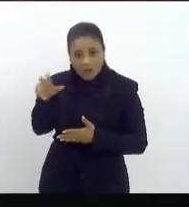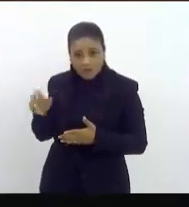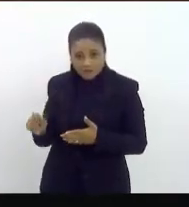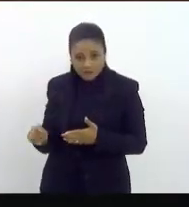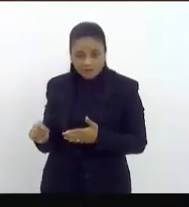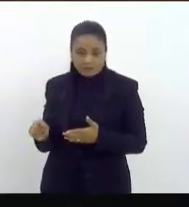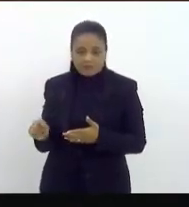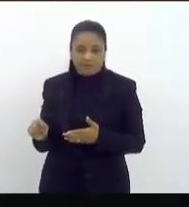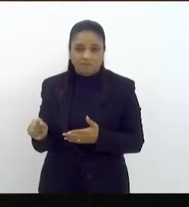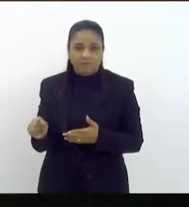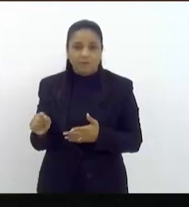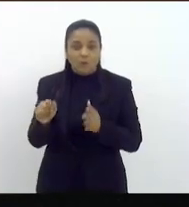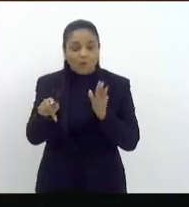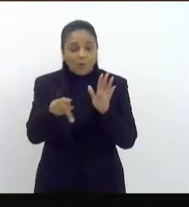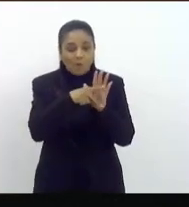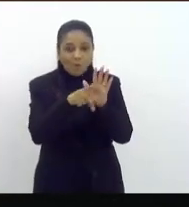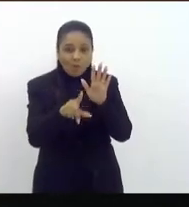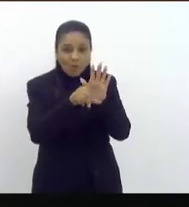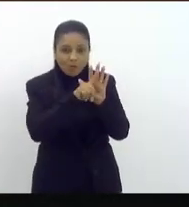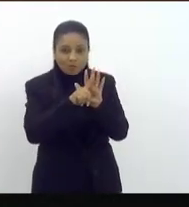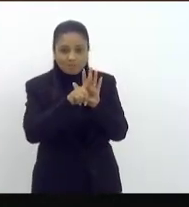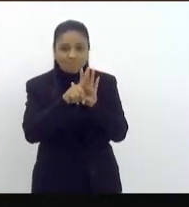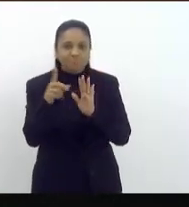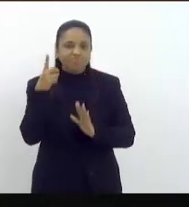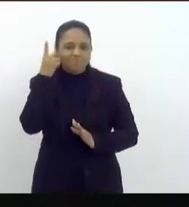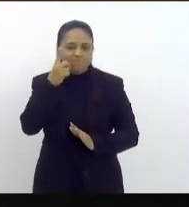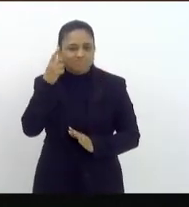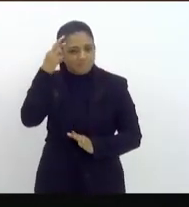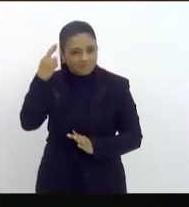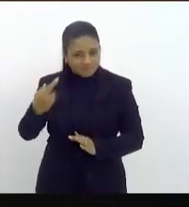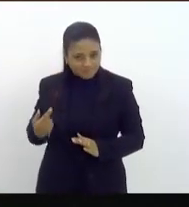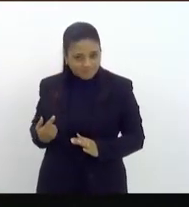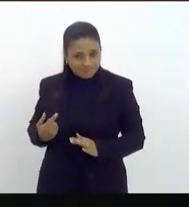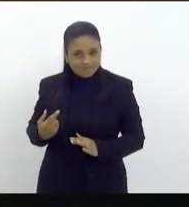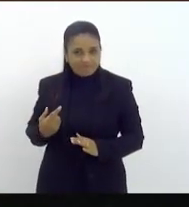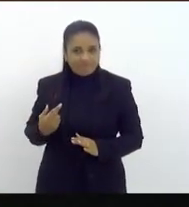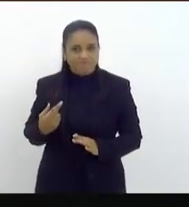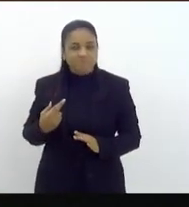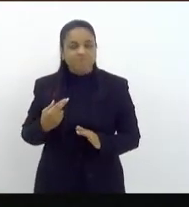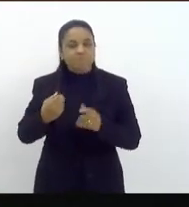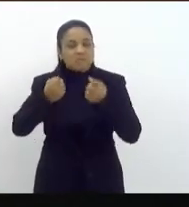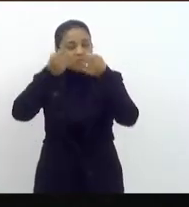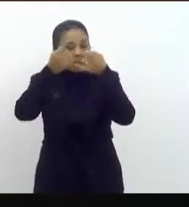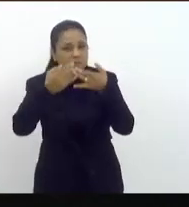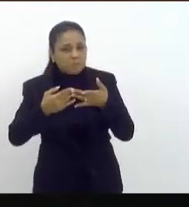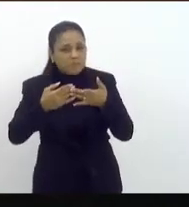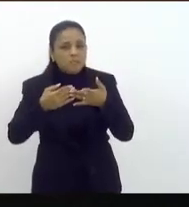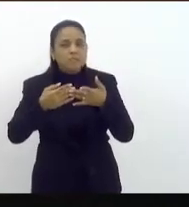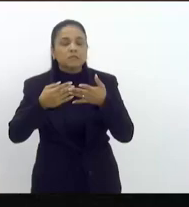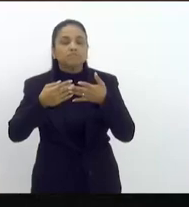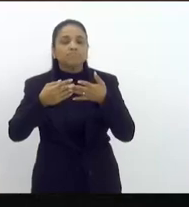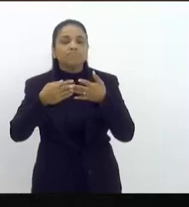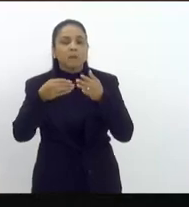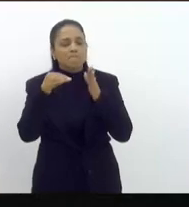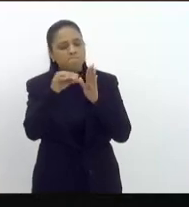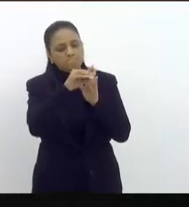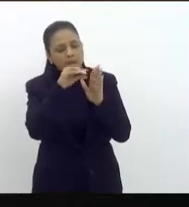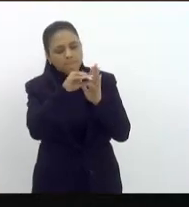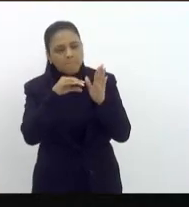o projeto de autoria da nova belíssima deputada Renata Souza fala muito A esse respeito